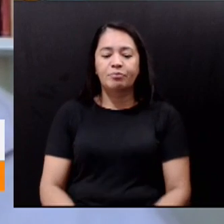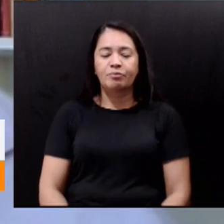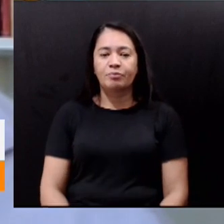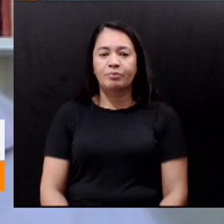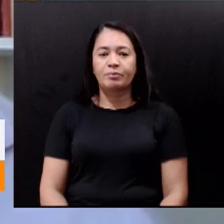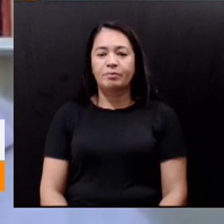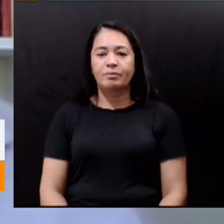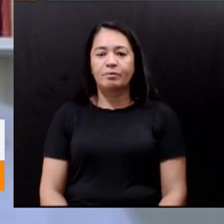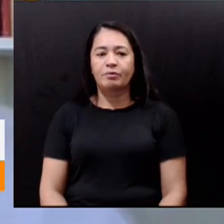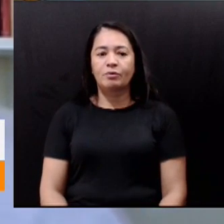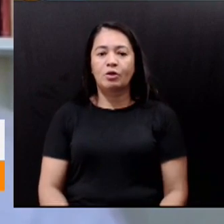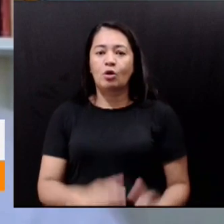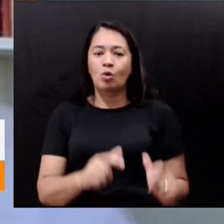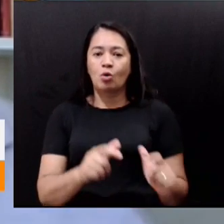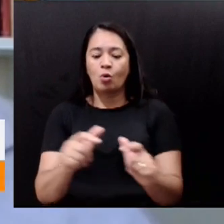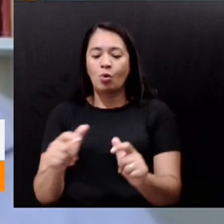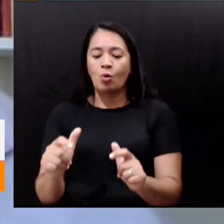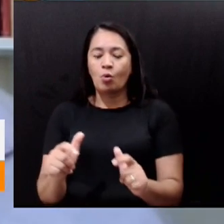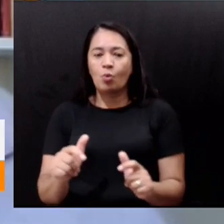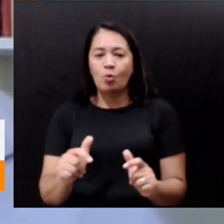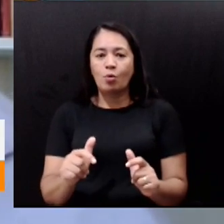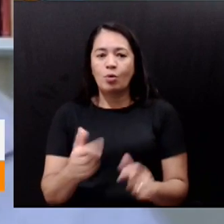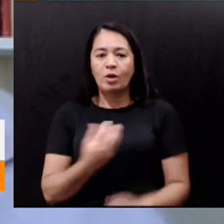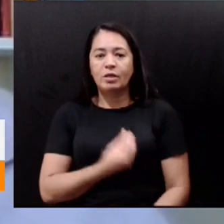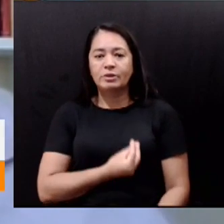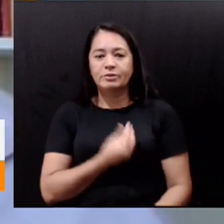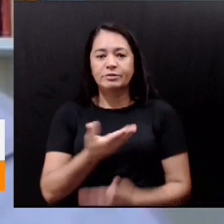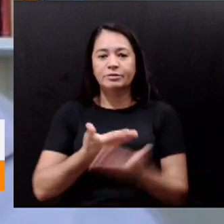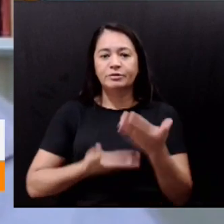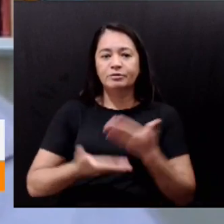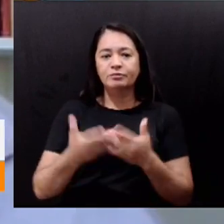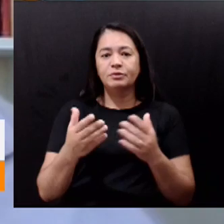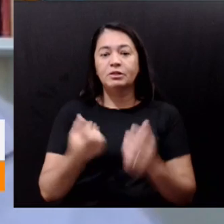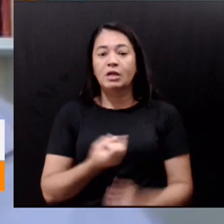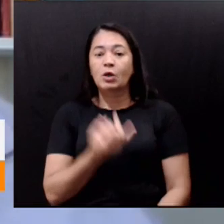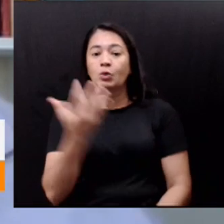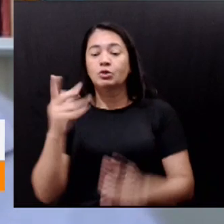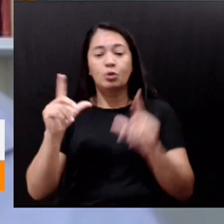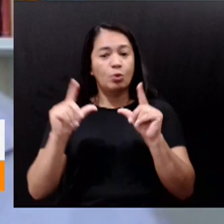espaços de convivência que possam